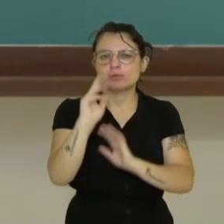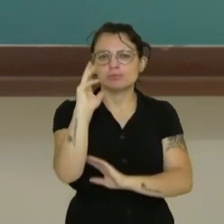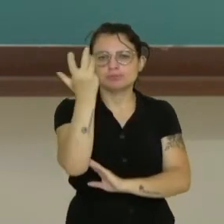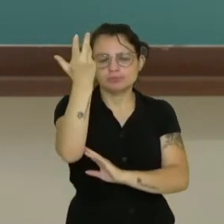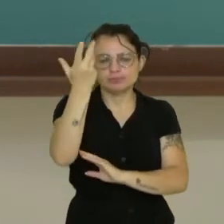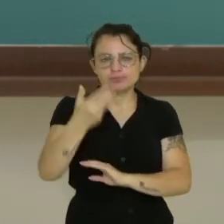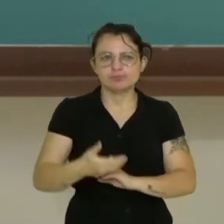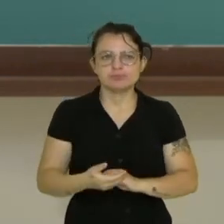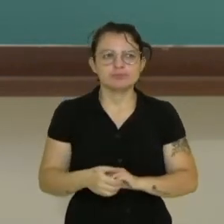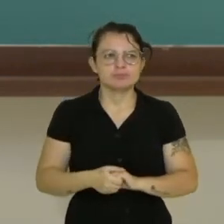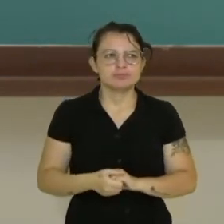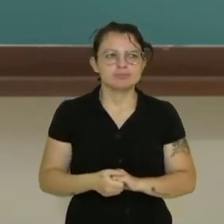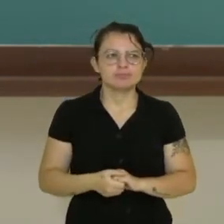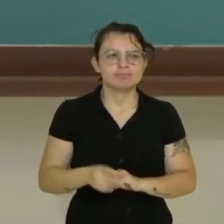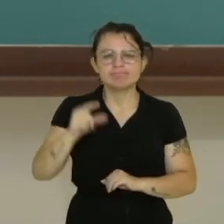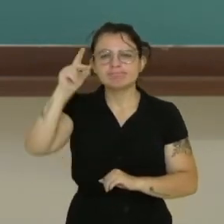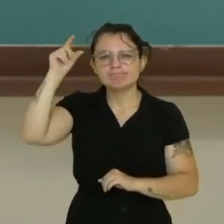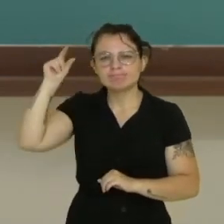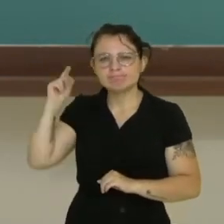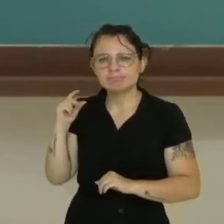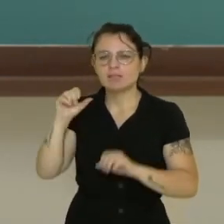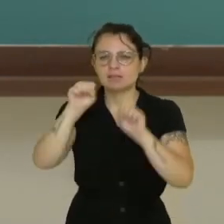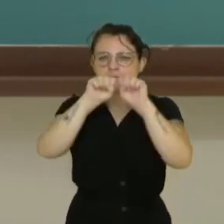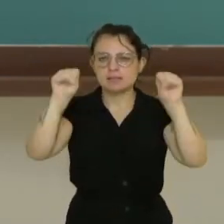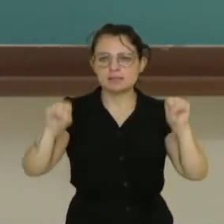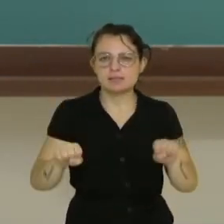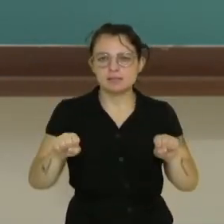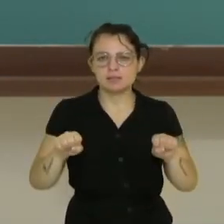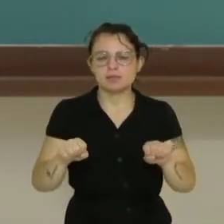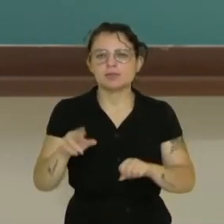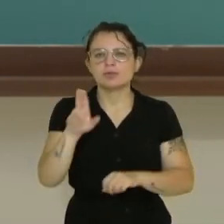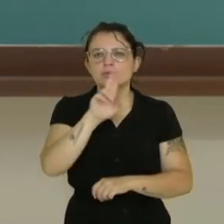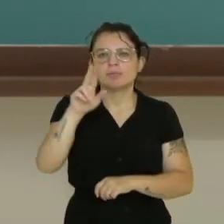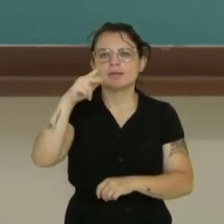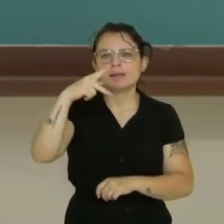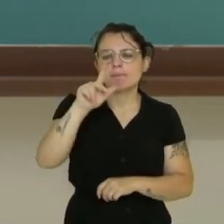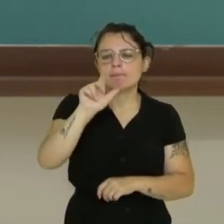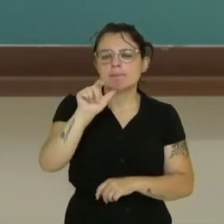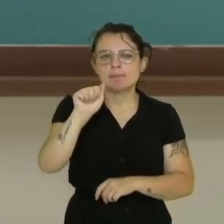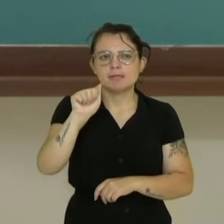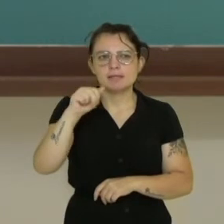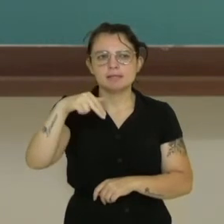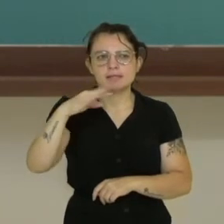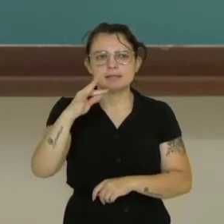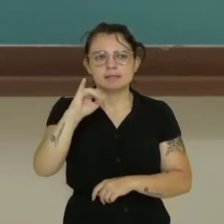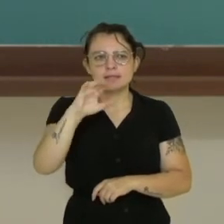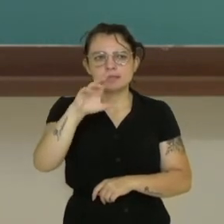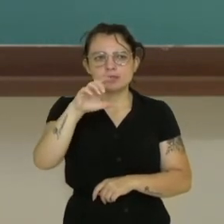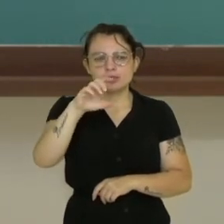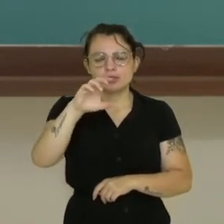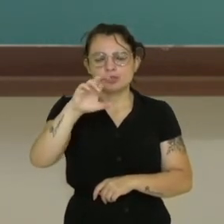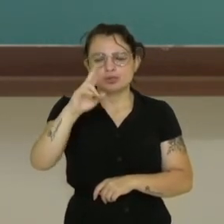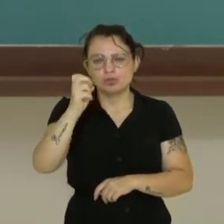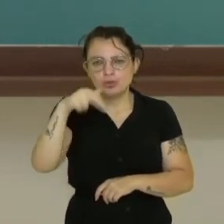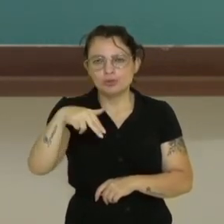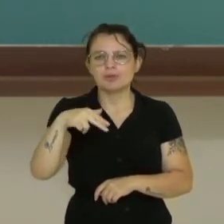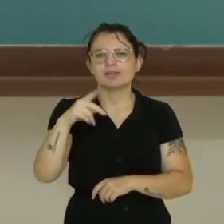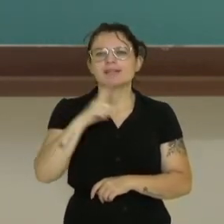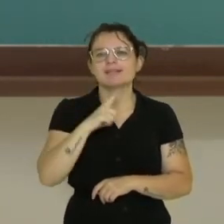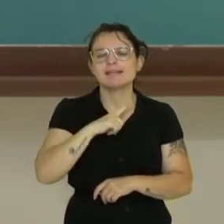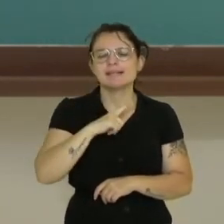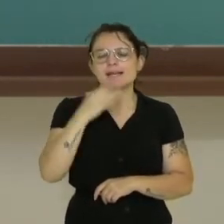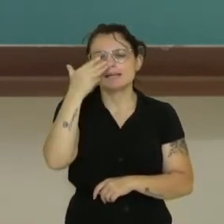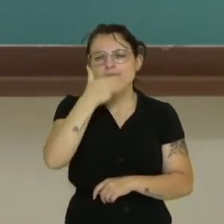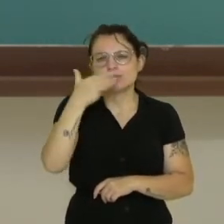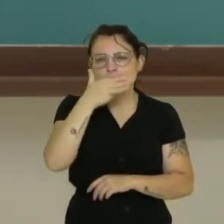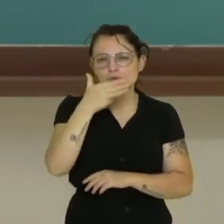dos antigos sistemas de plantation que se fala nos canaviais, na plantação de